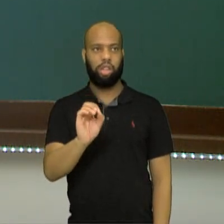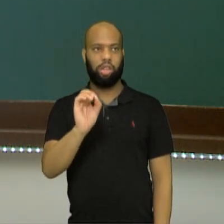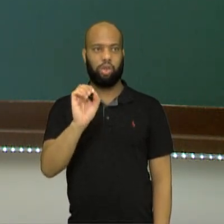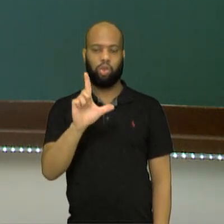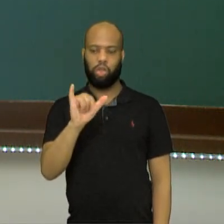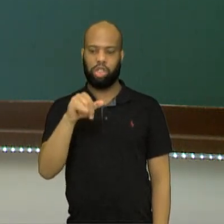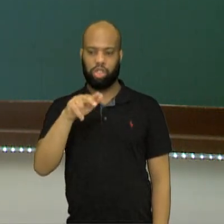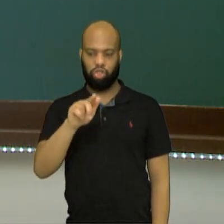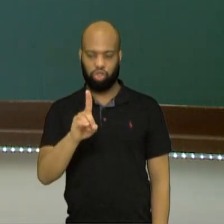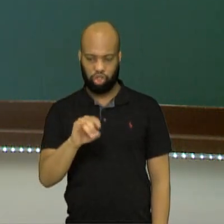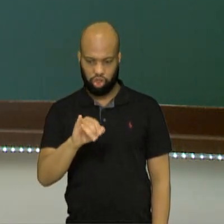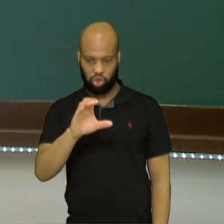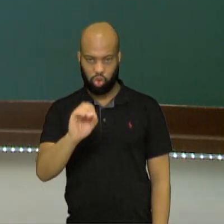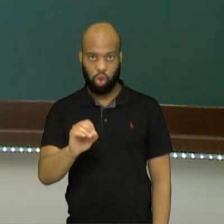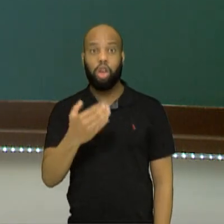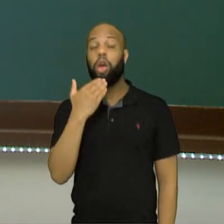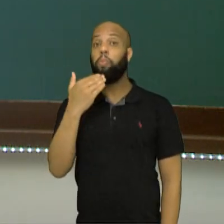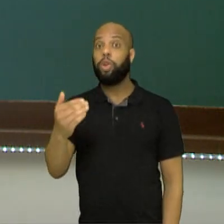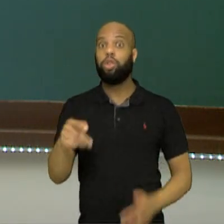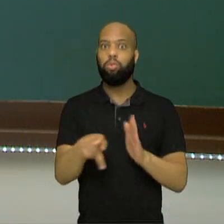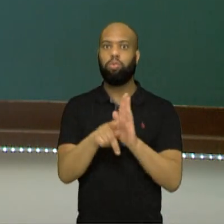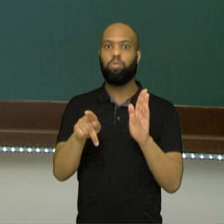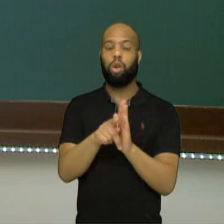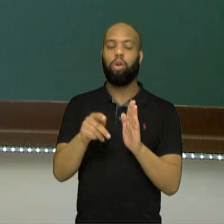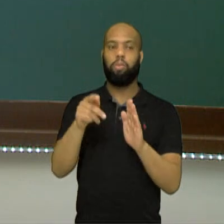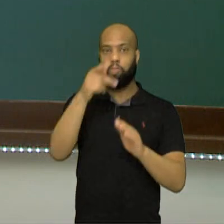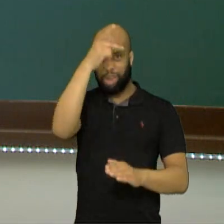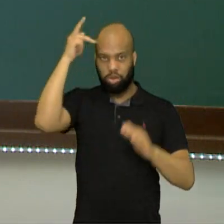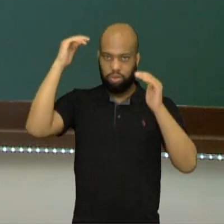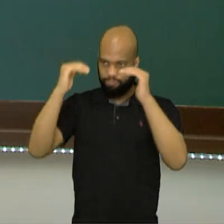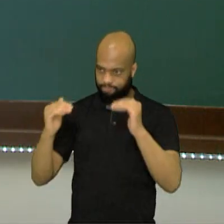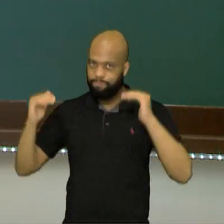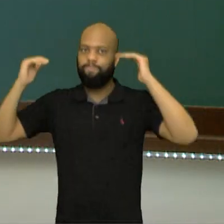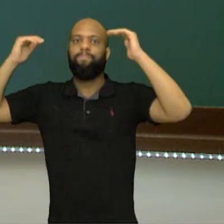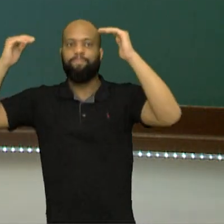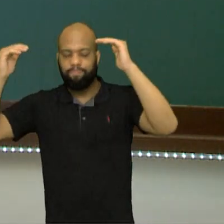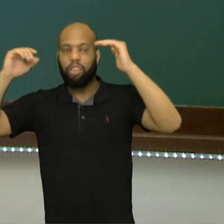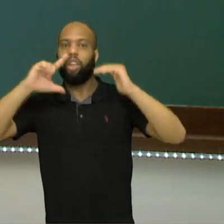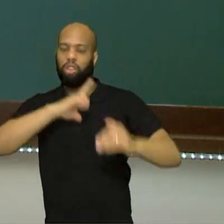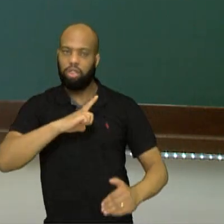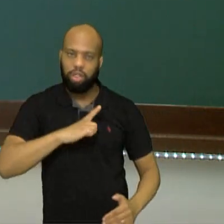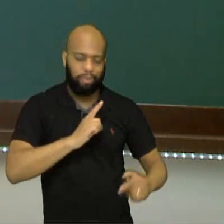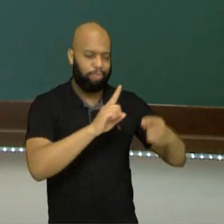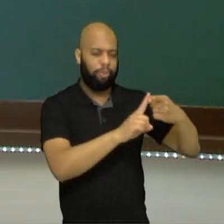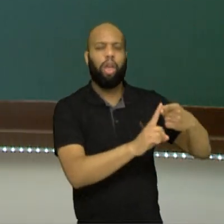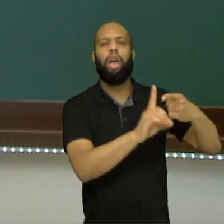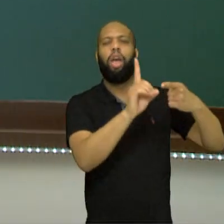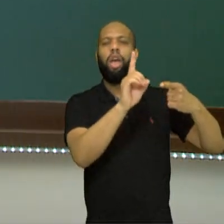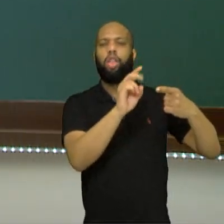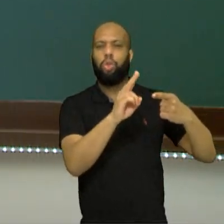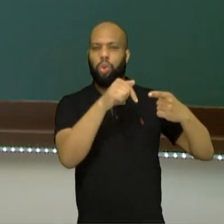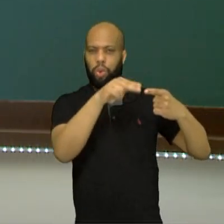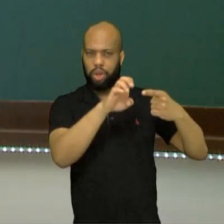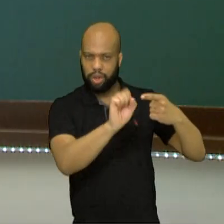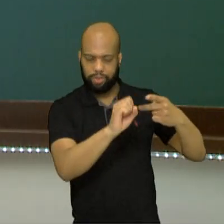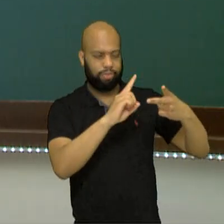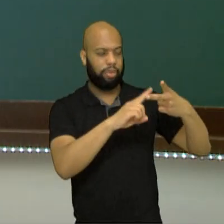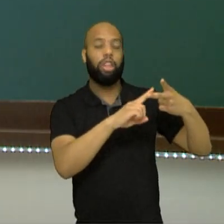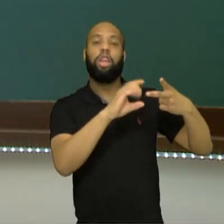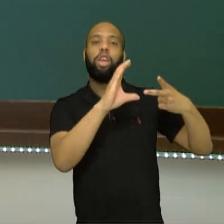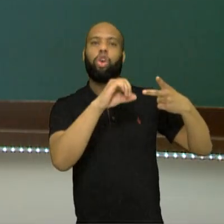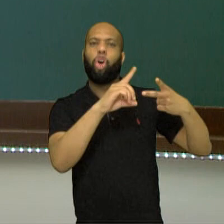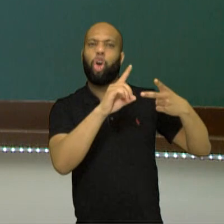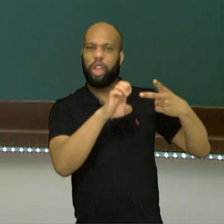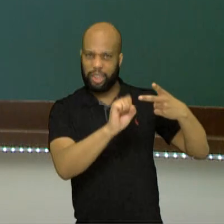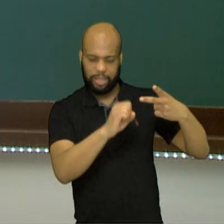nobres. Quem eram esses nobres? Eram duques, marqueses, condes, né? E outros nobres, que em